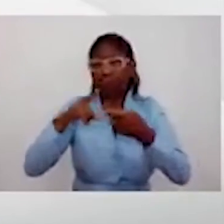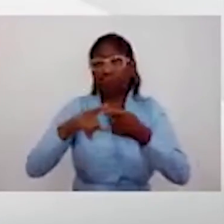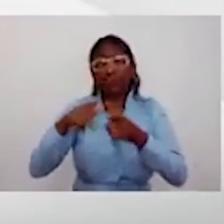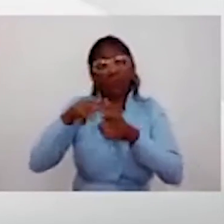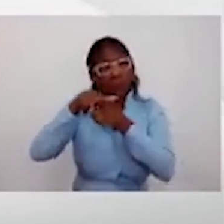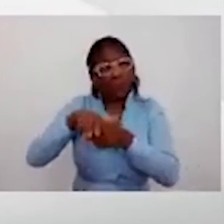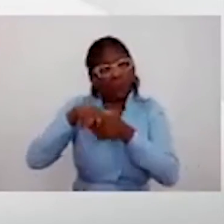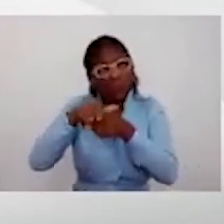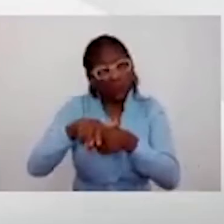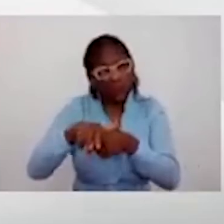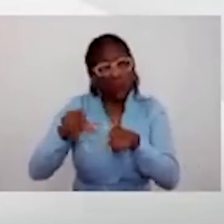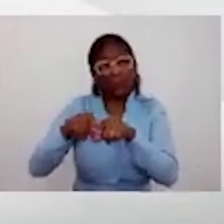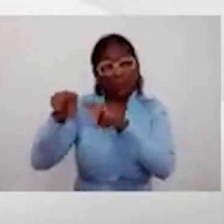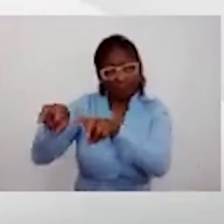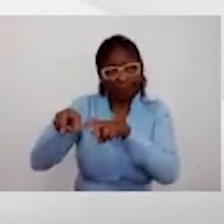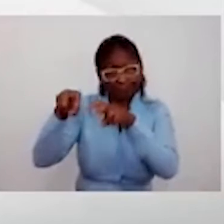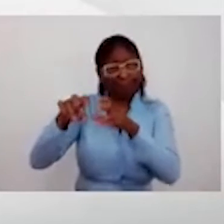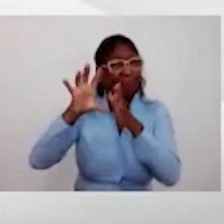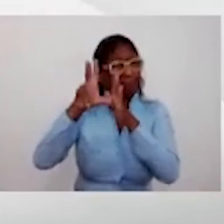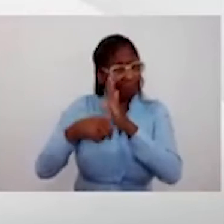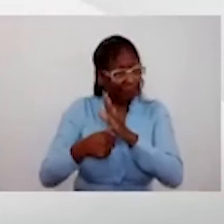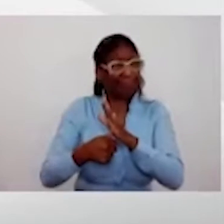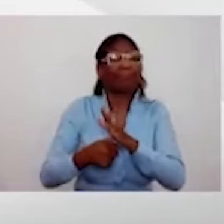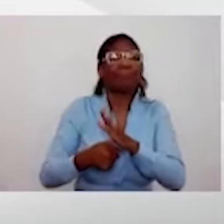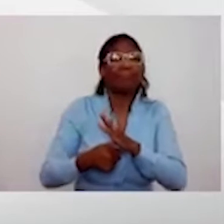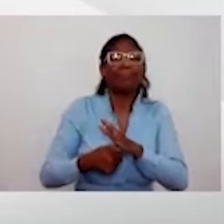da agricultura, chegou a observar